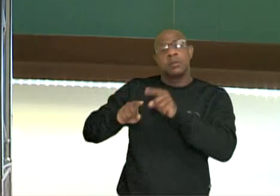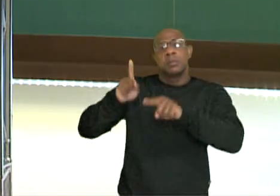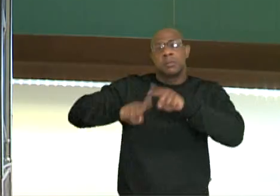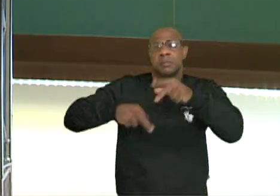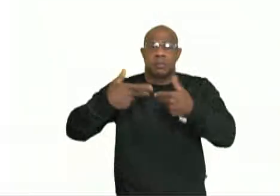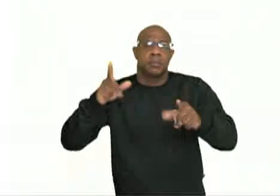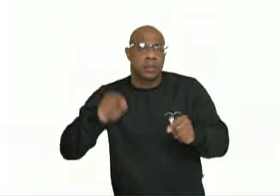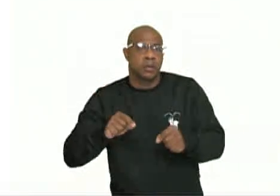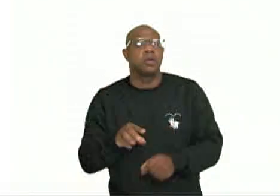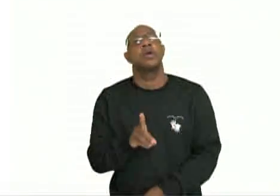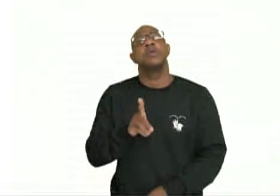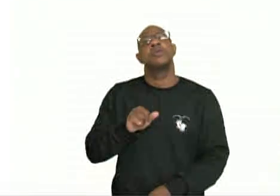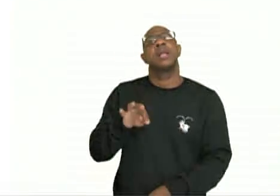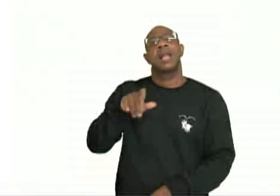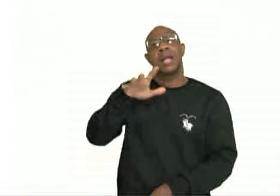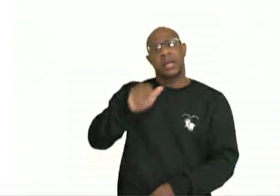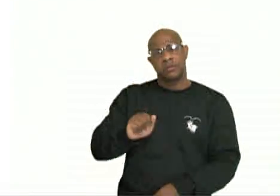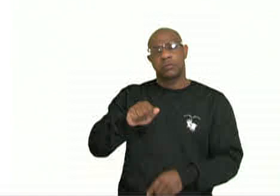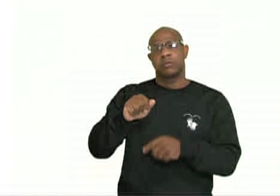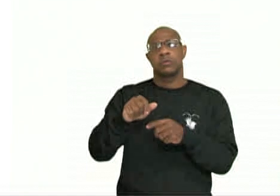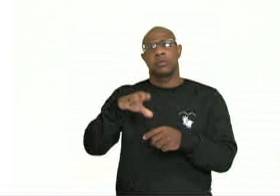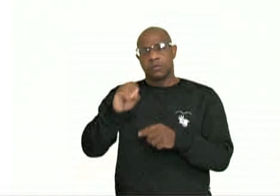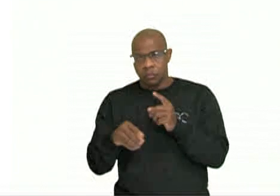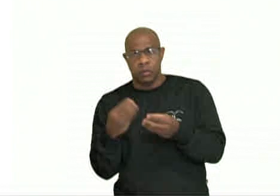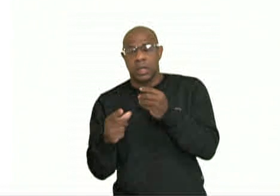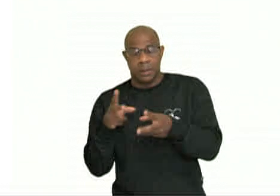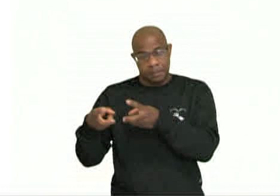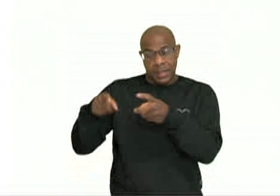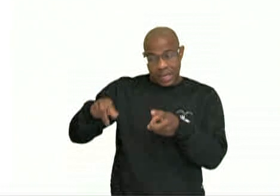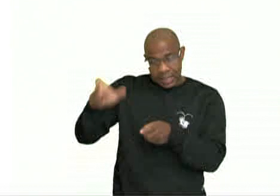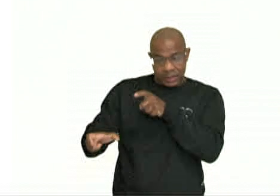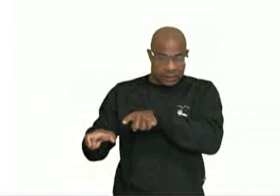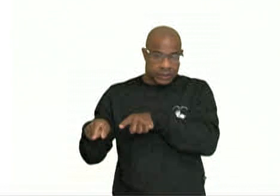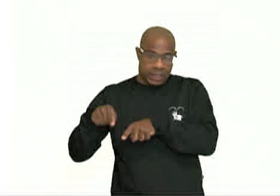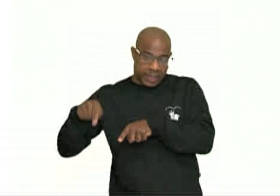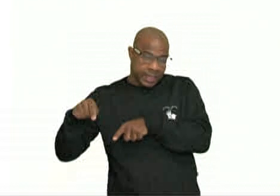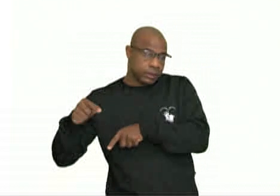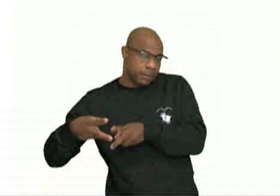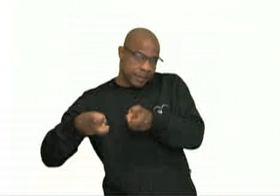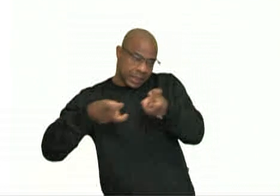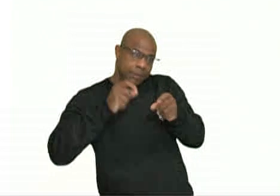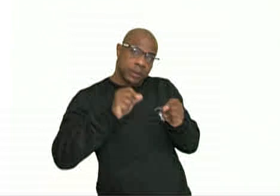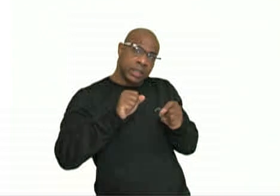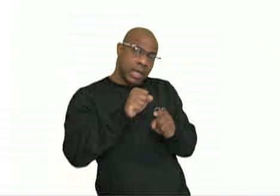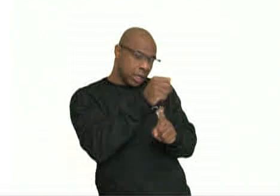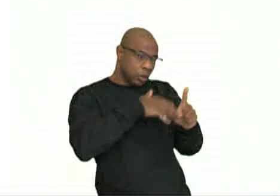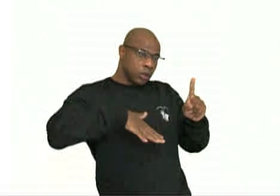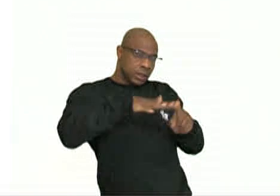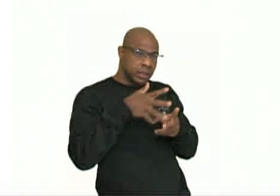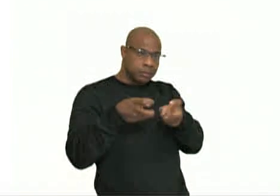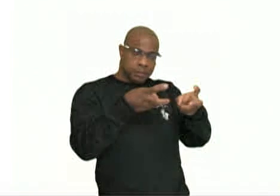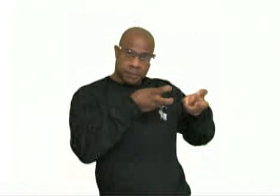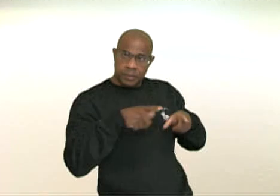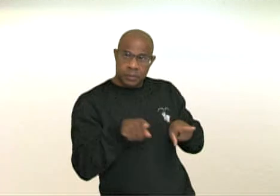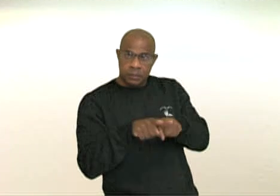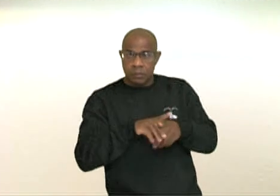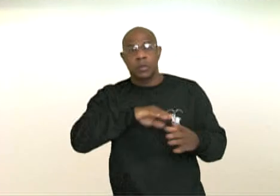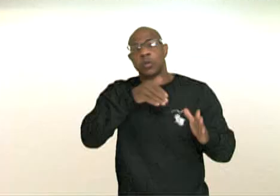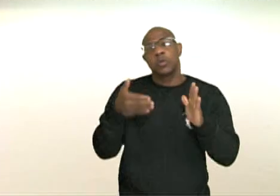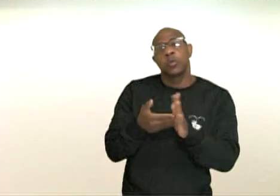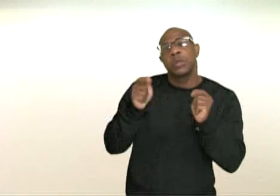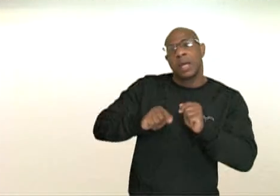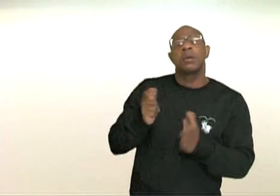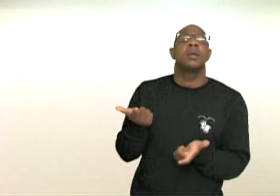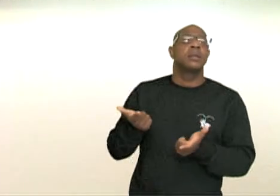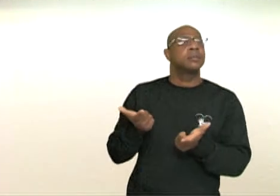histórico dialético, é assim que ele percebe a sociedade. E o materialismo histórico dialético significa que tudo é